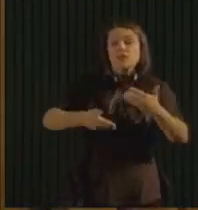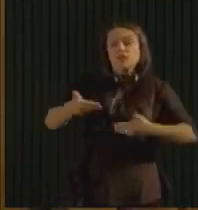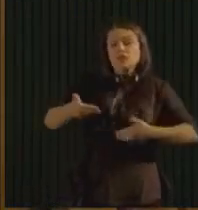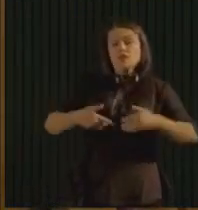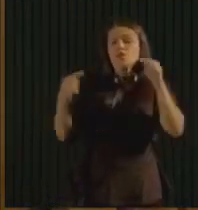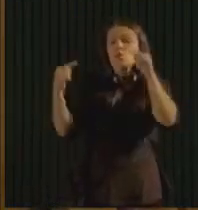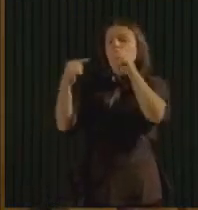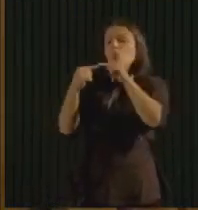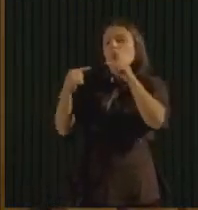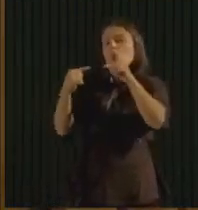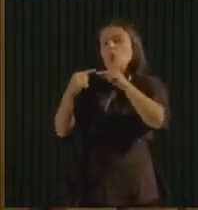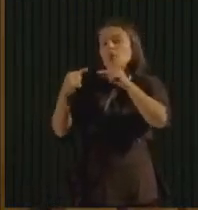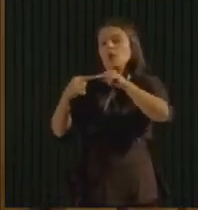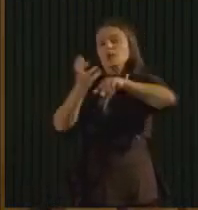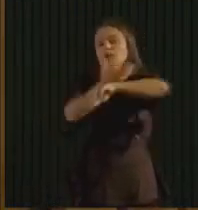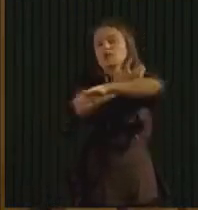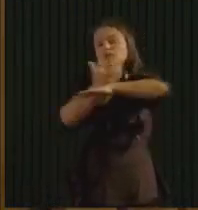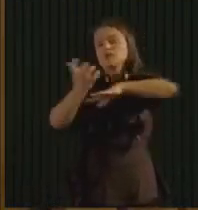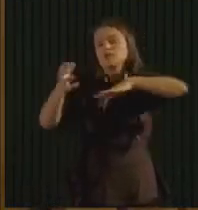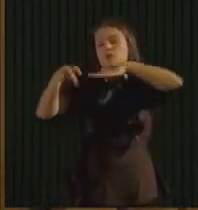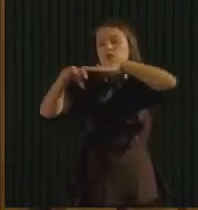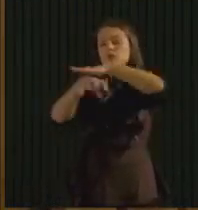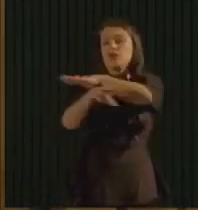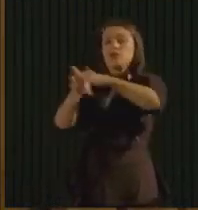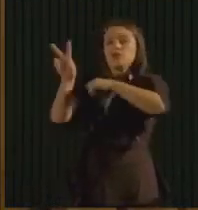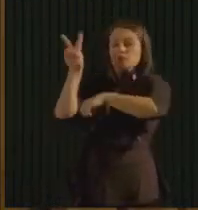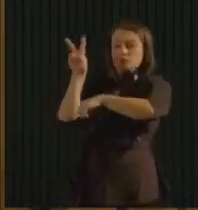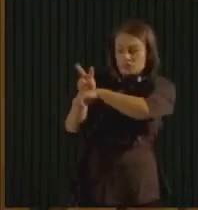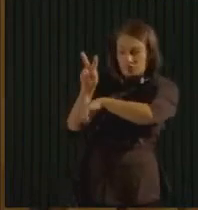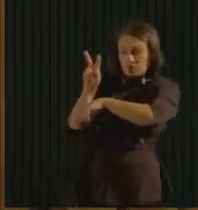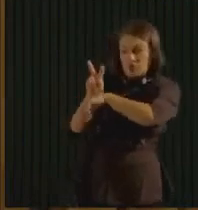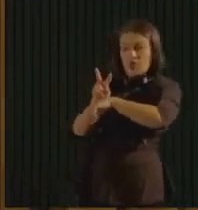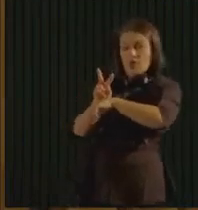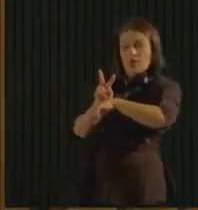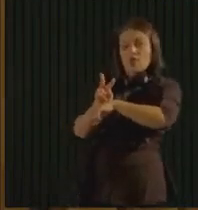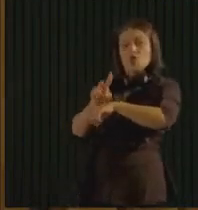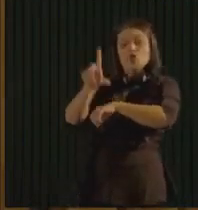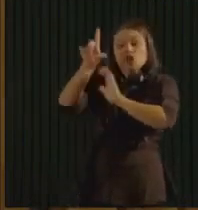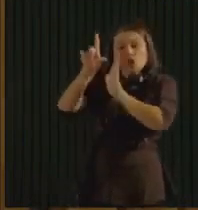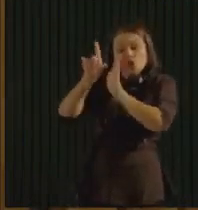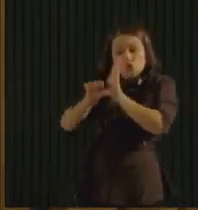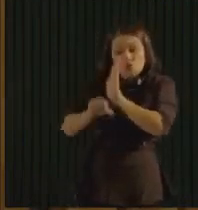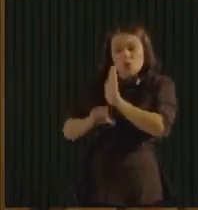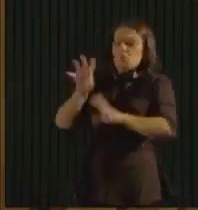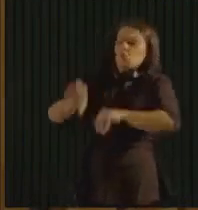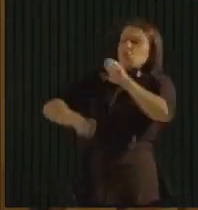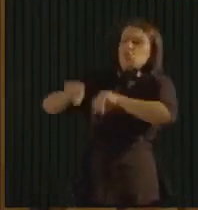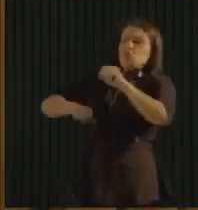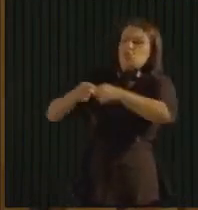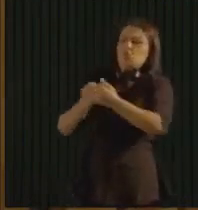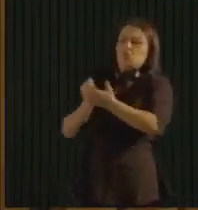limitando a consumação, o consumo e o gasto de recursos